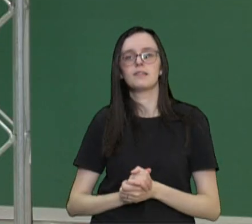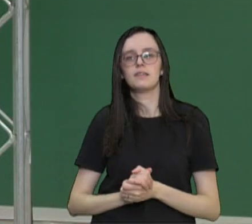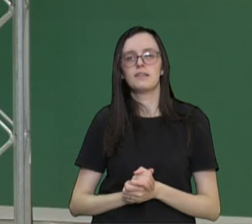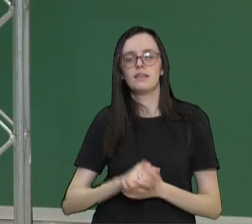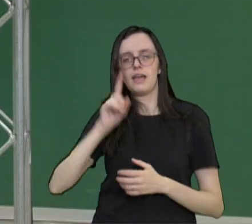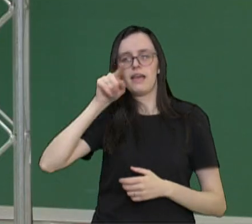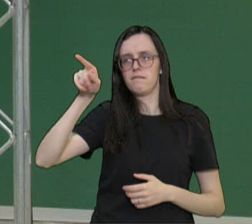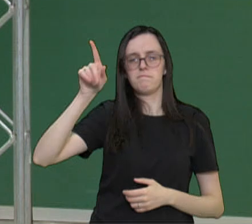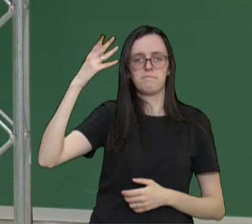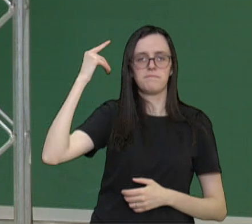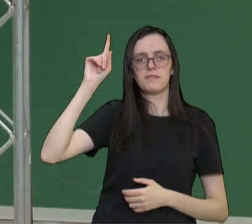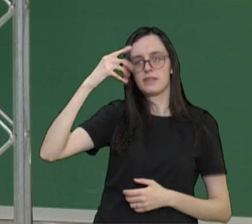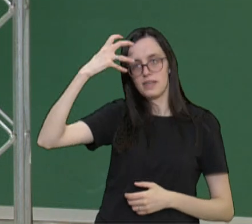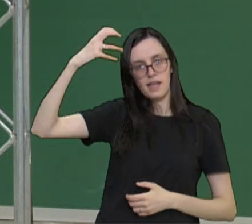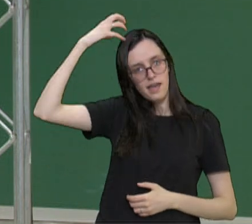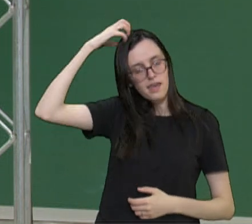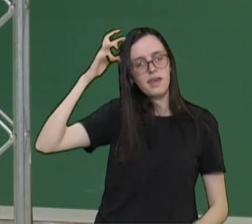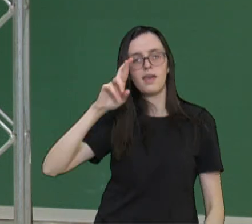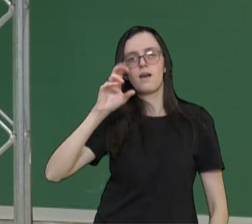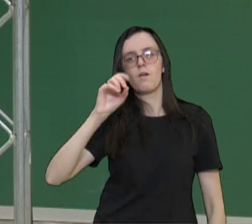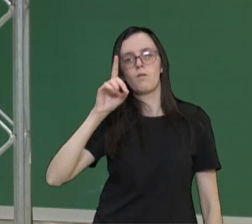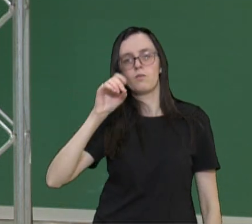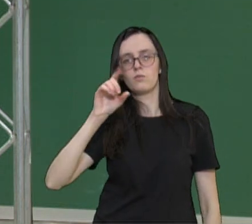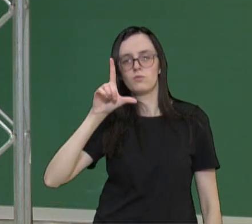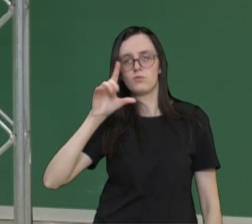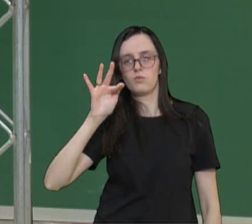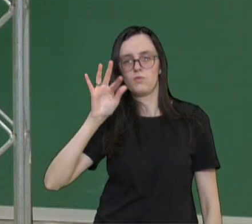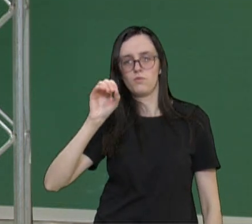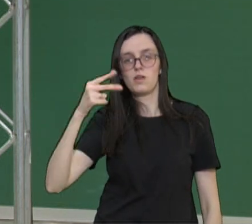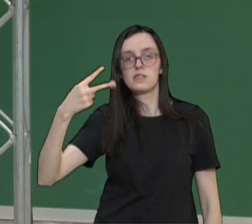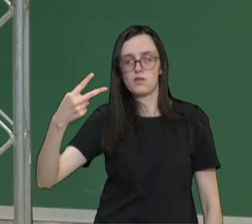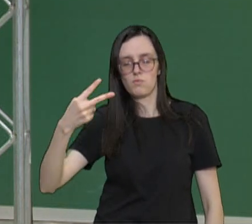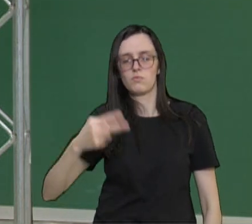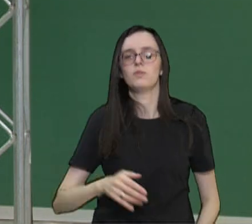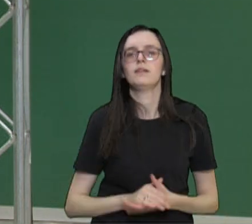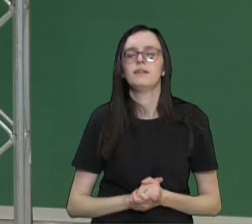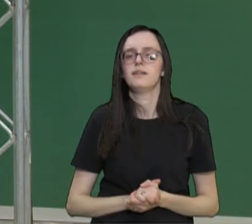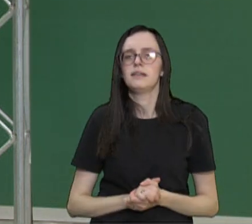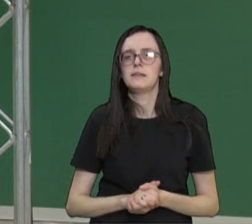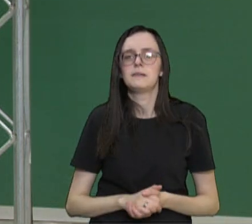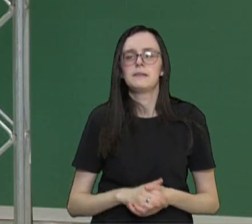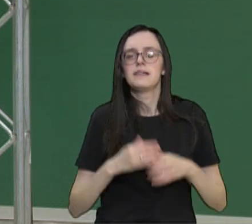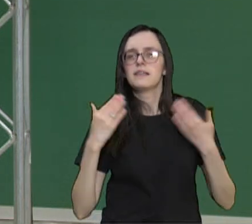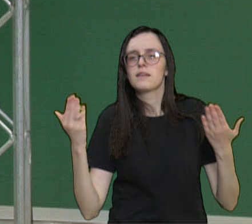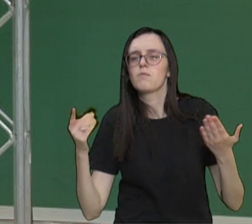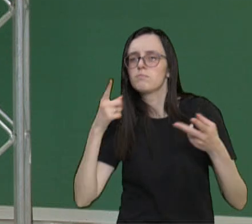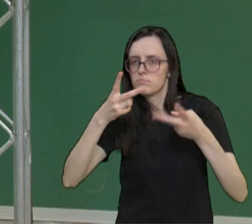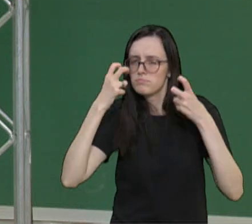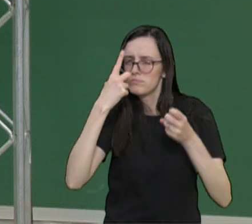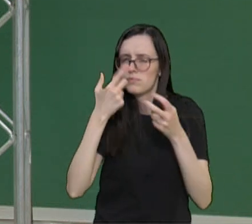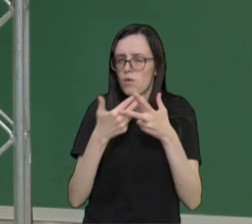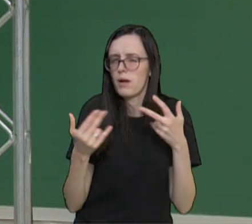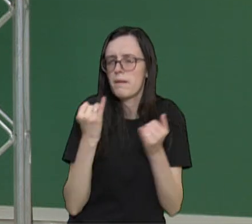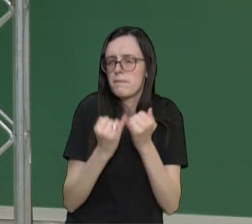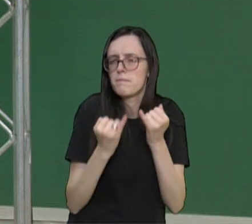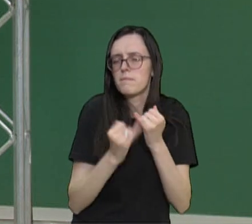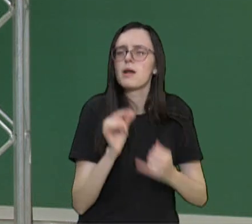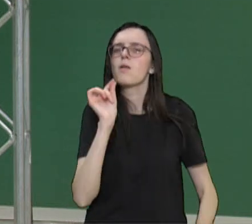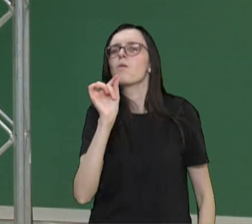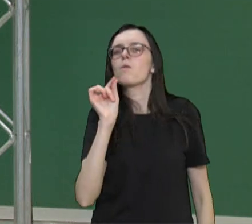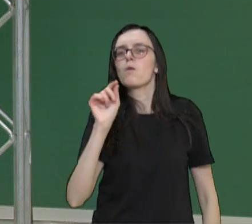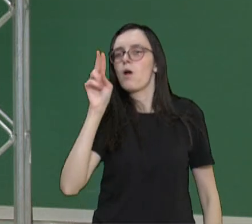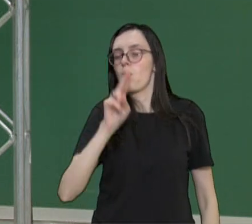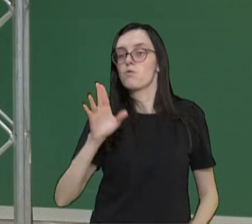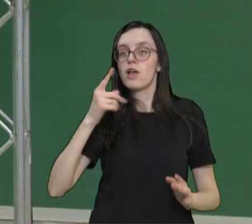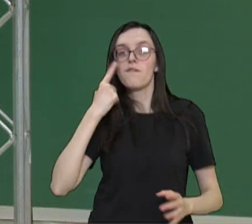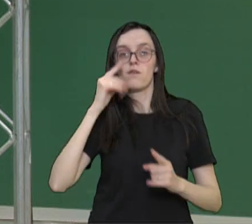do rei lá, o Rodolfo II, né? Da maneira com frutas e verduras. Uma coisa bem parecida foi usada,